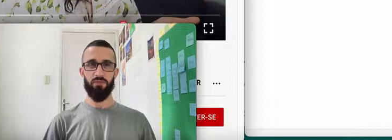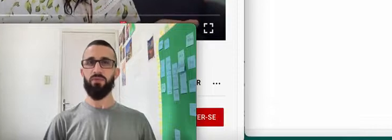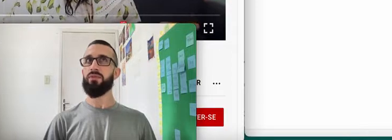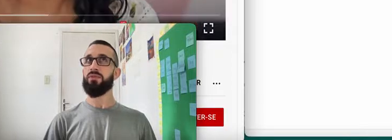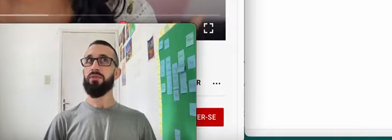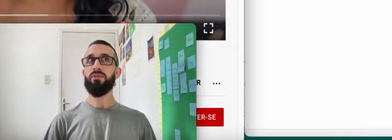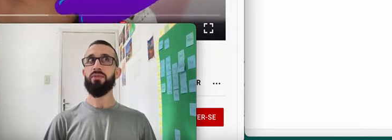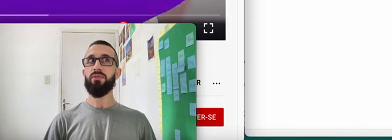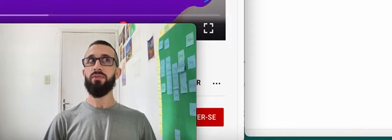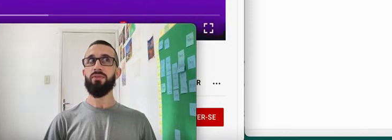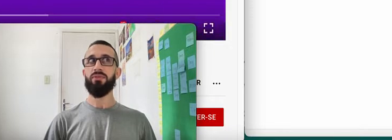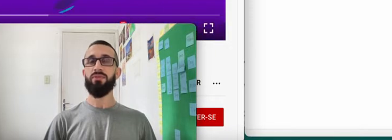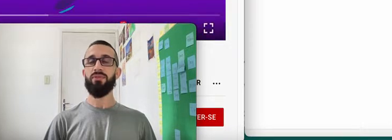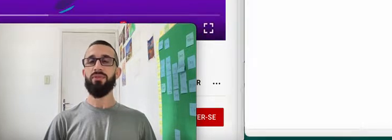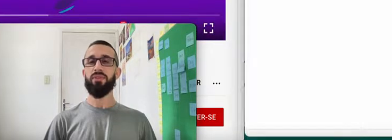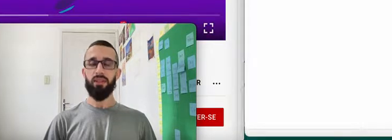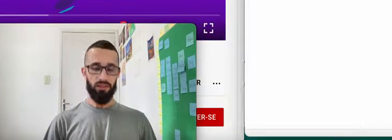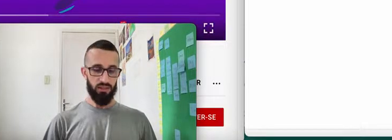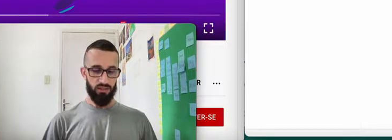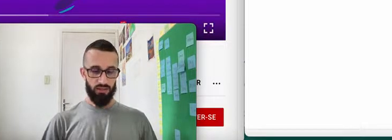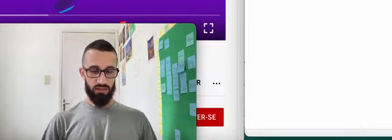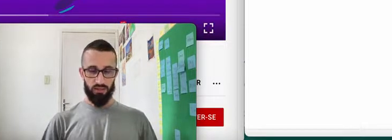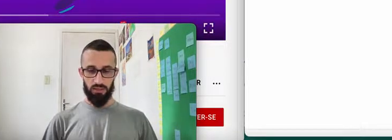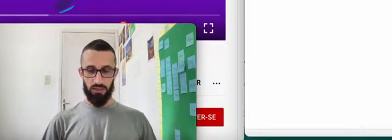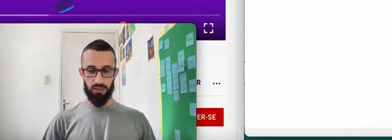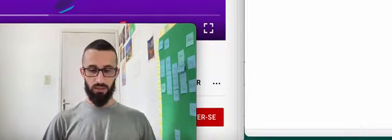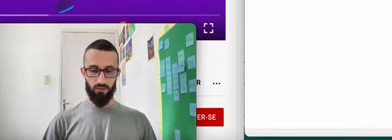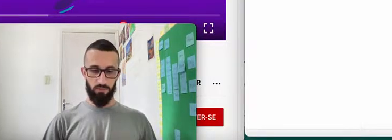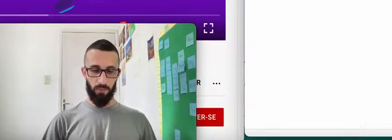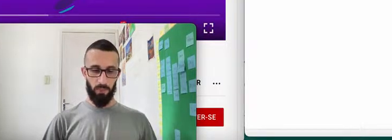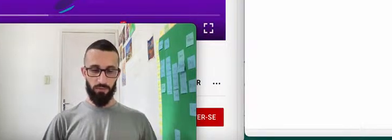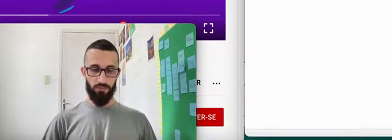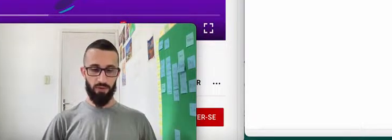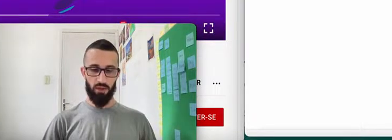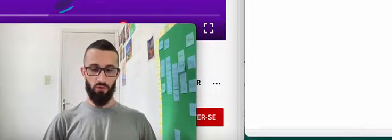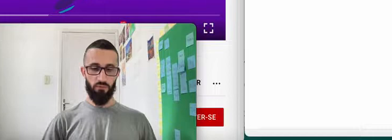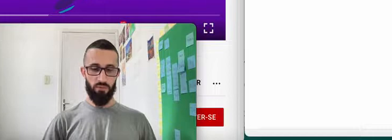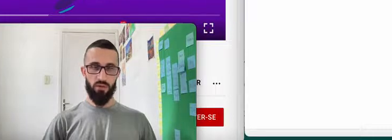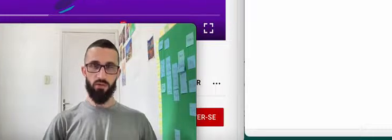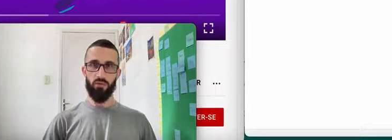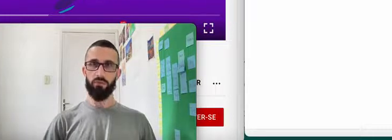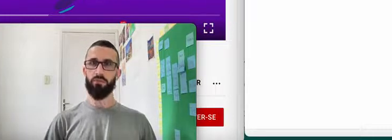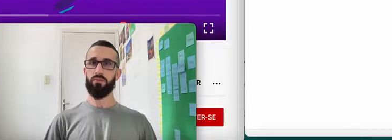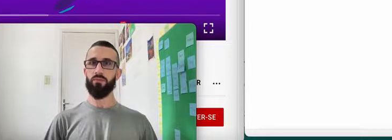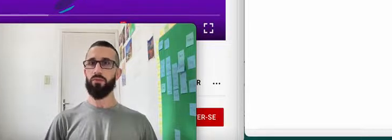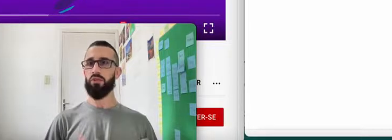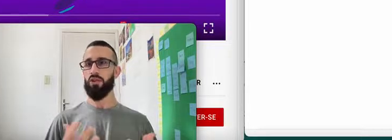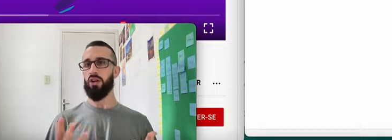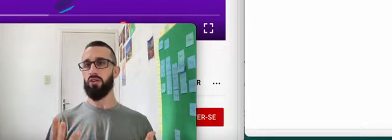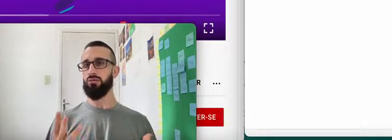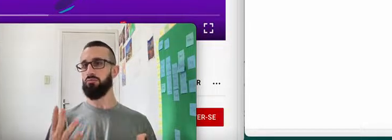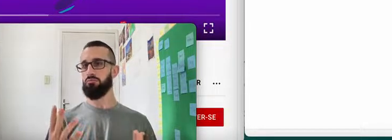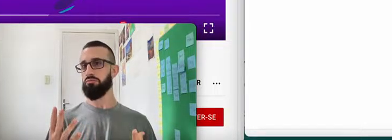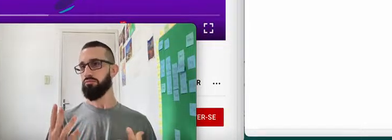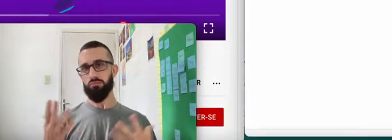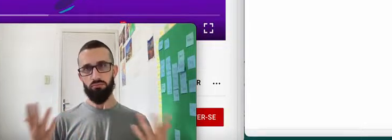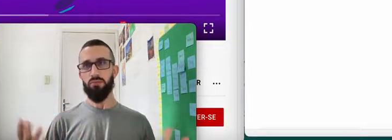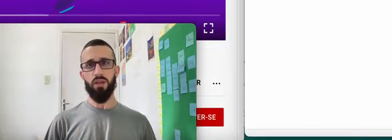Então Vem comigo Então Vem comigo So